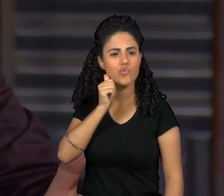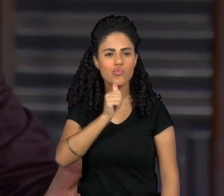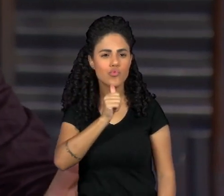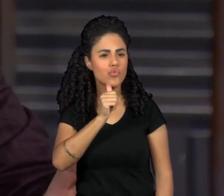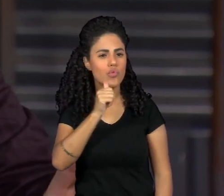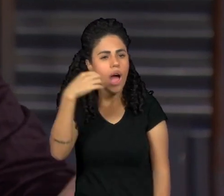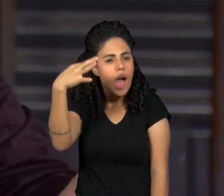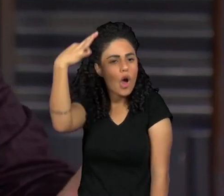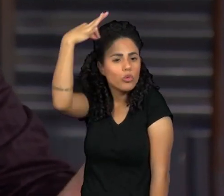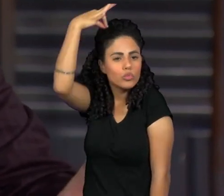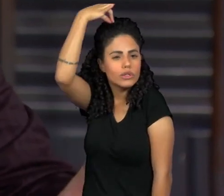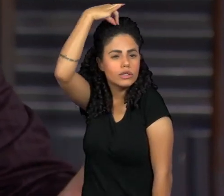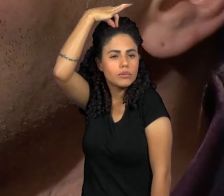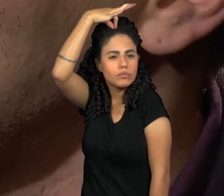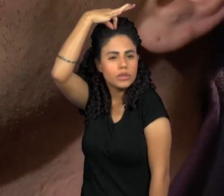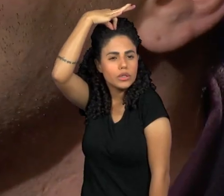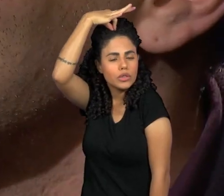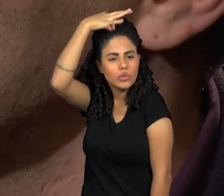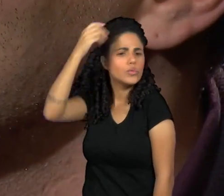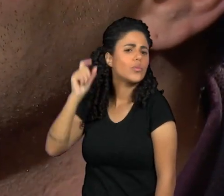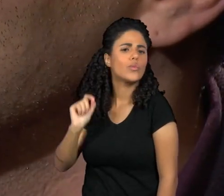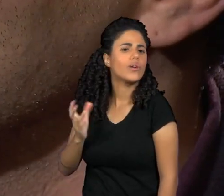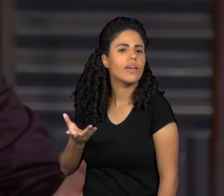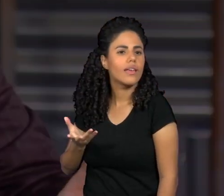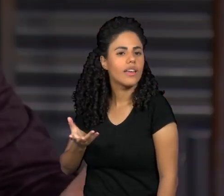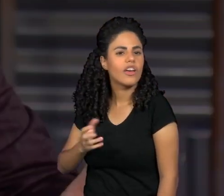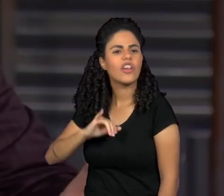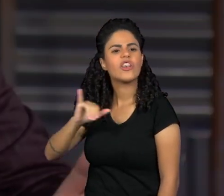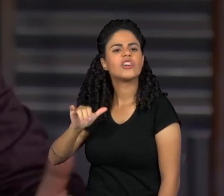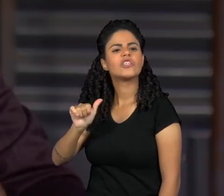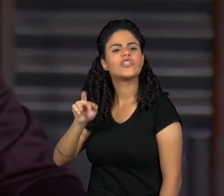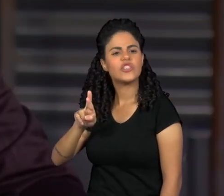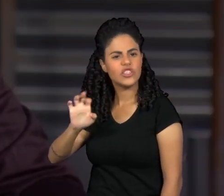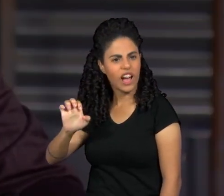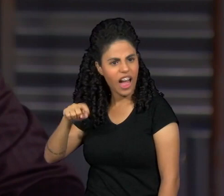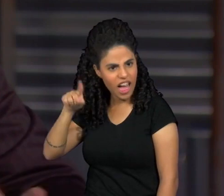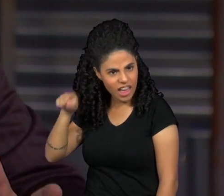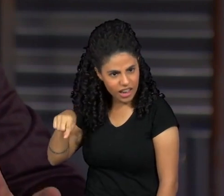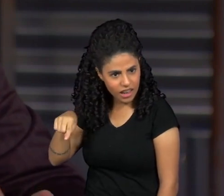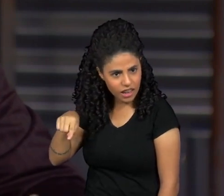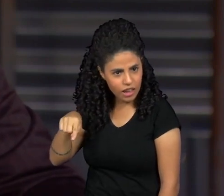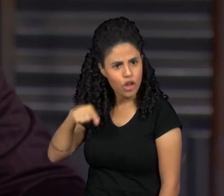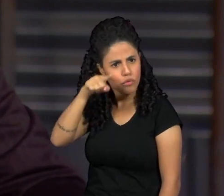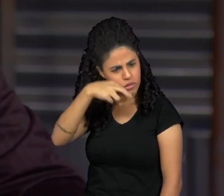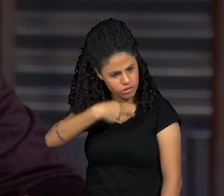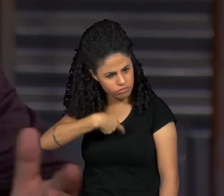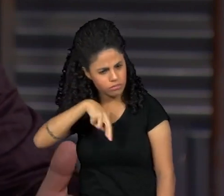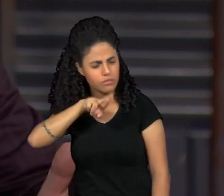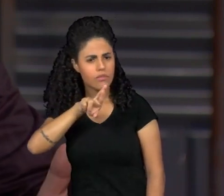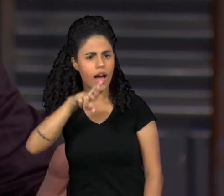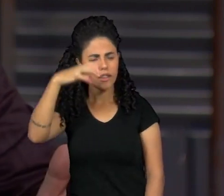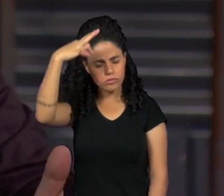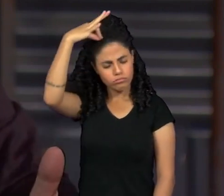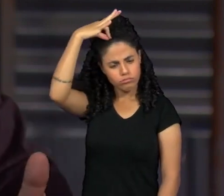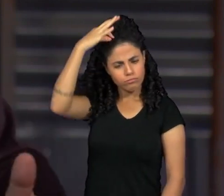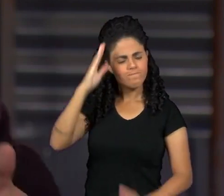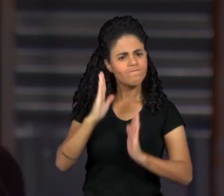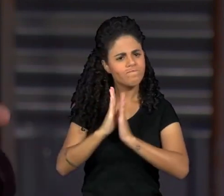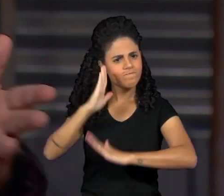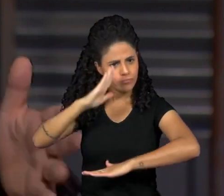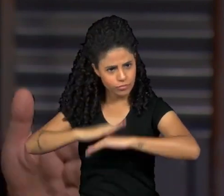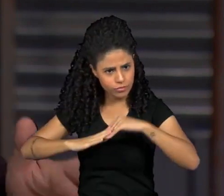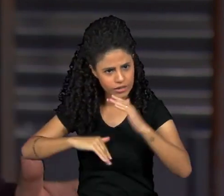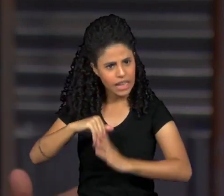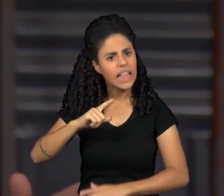espírito, do Jaré. Sim, sim. Você tem vida espiritual, religiosa, prática